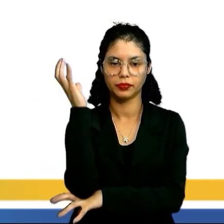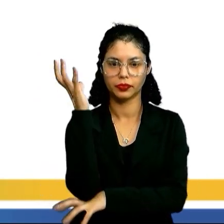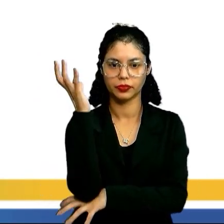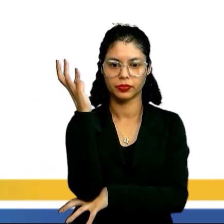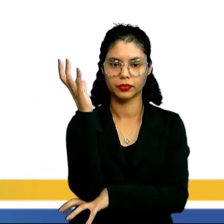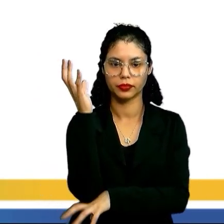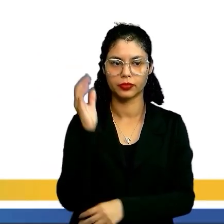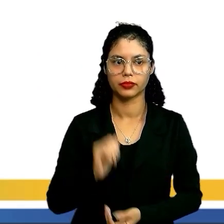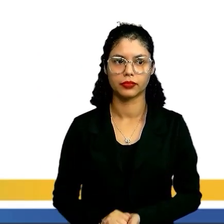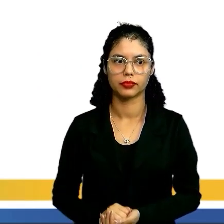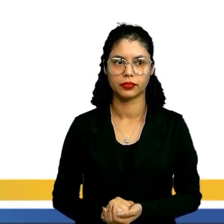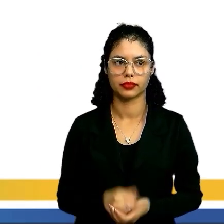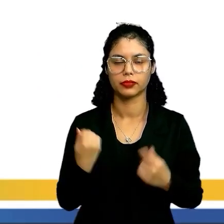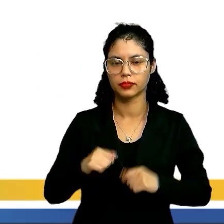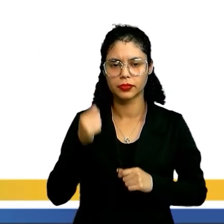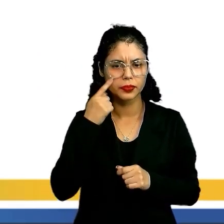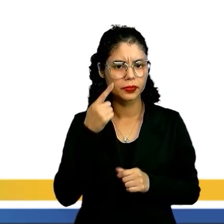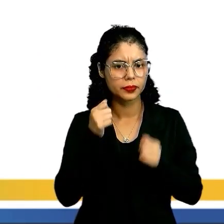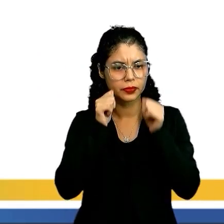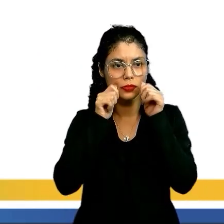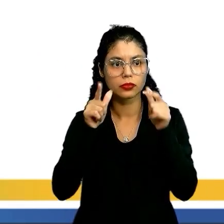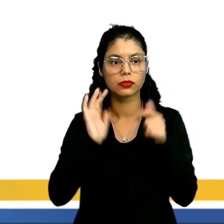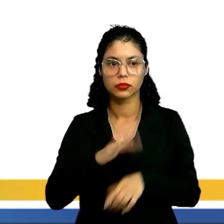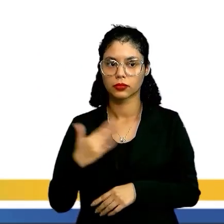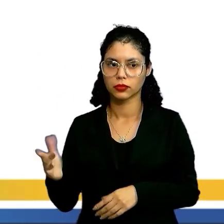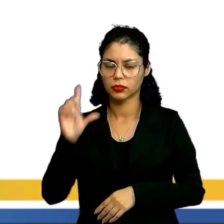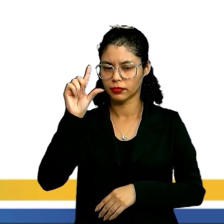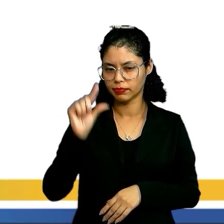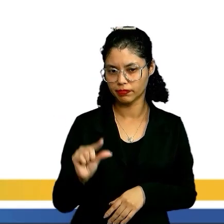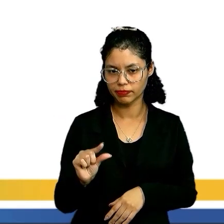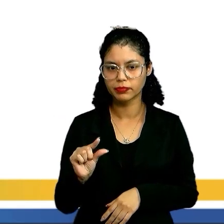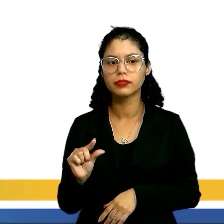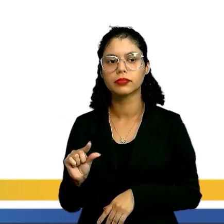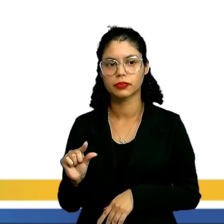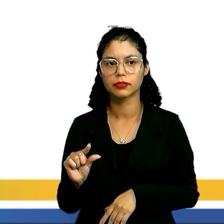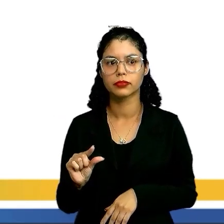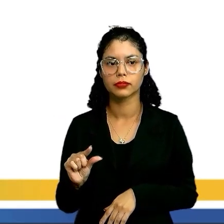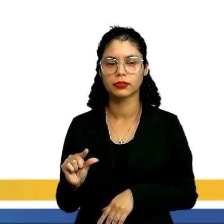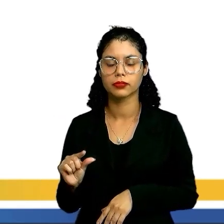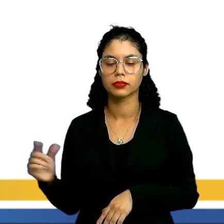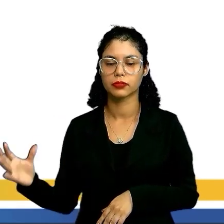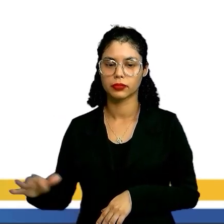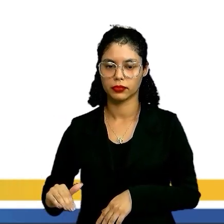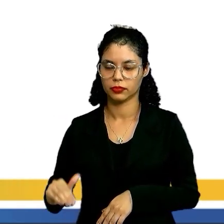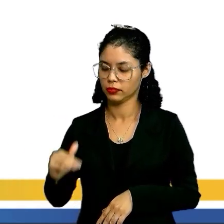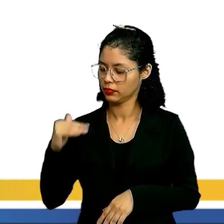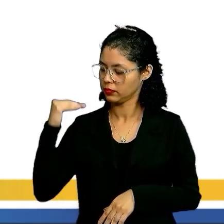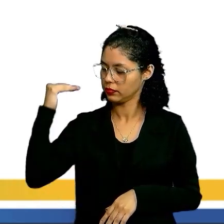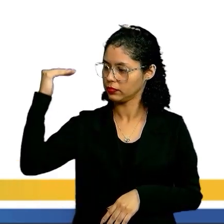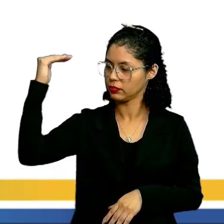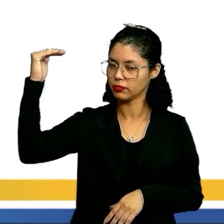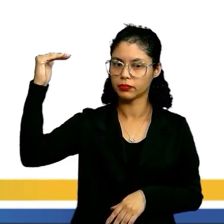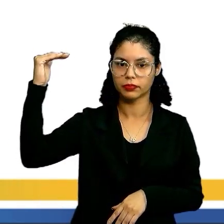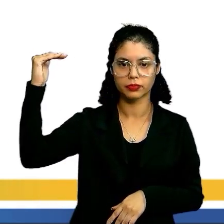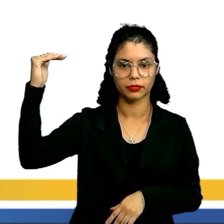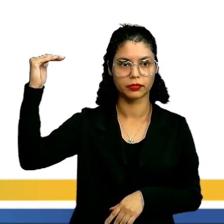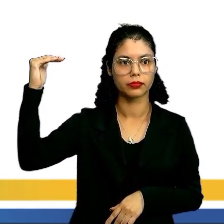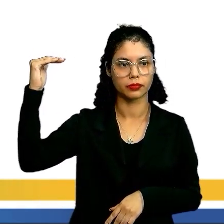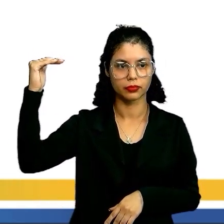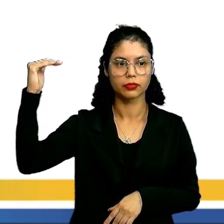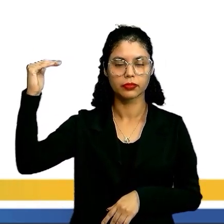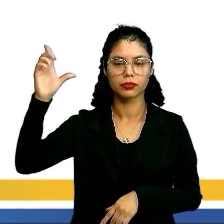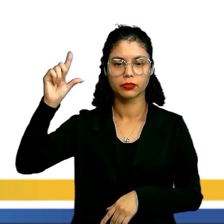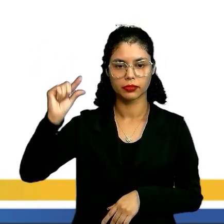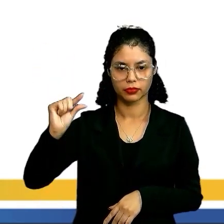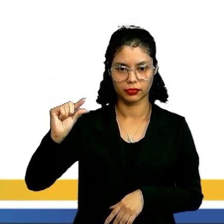acontecer o contrário, como a gente prestou atenção. Quando eu tenho baixa auxina, vai estimular o seu crescimento. Quando